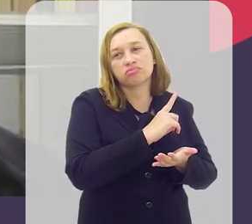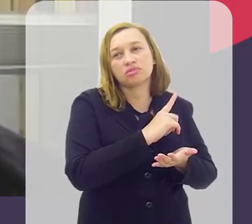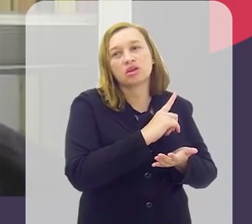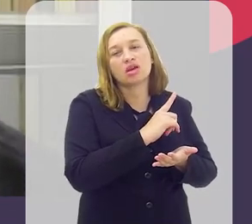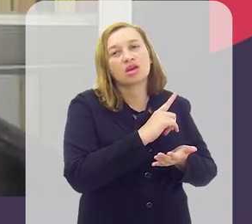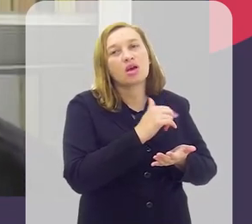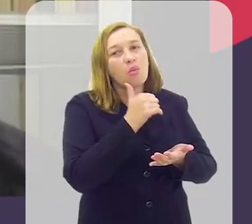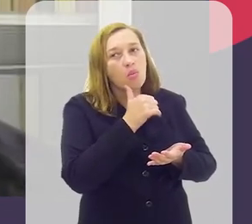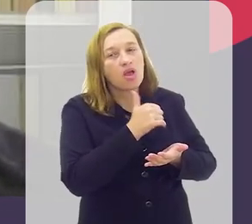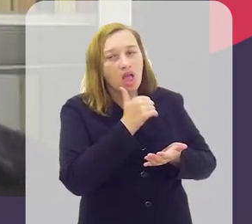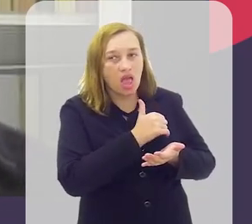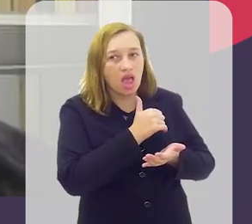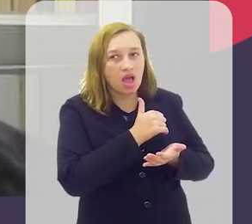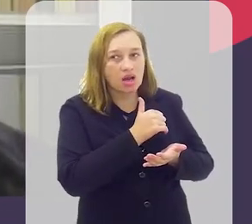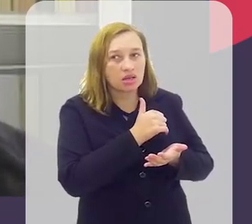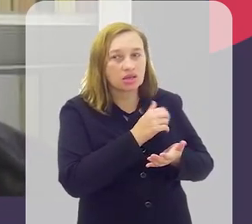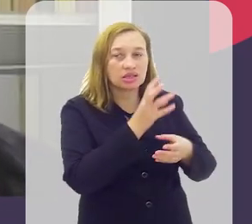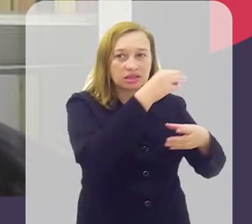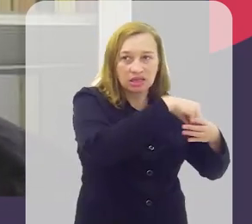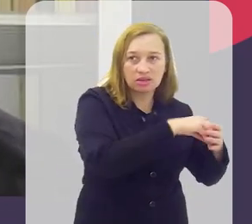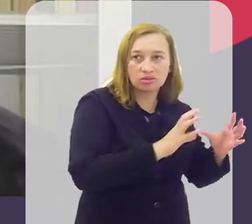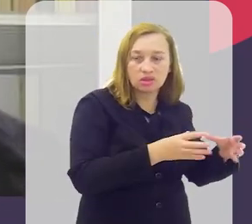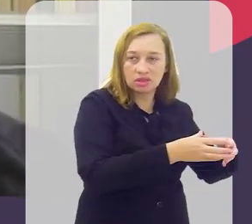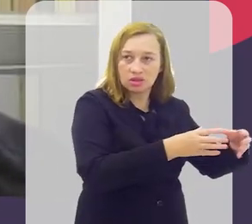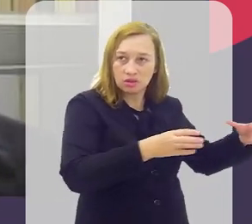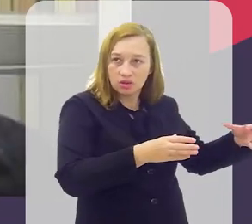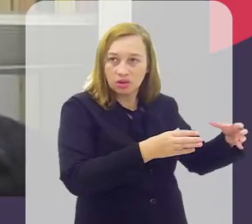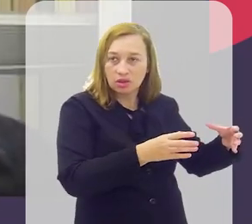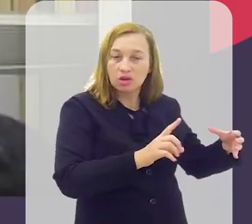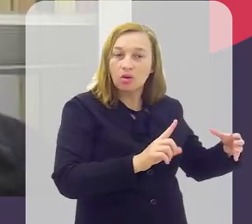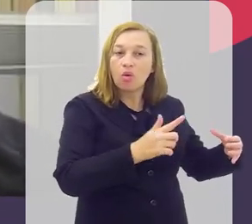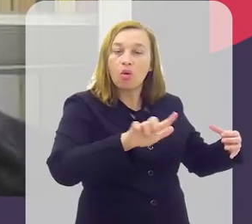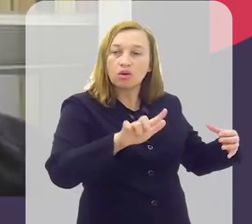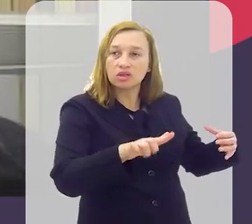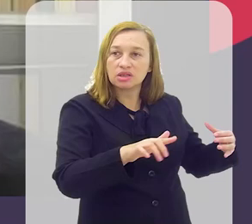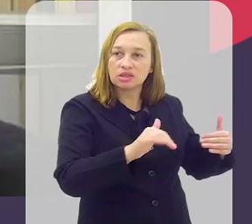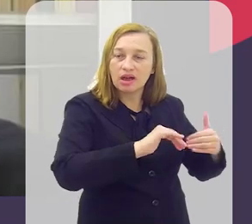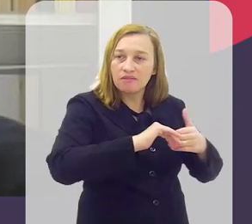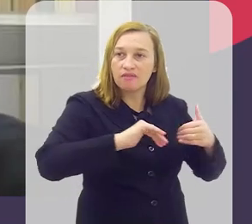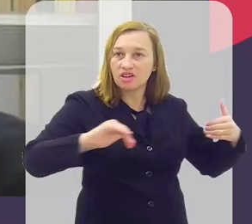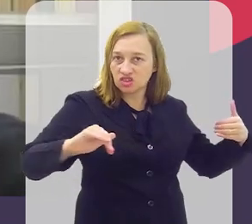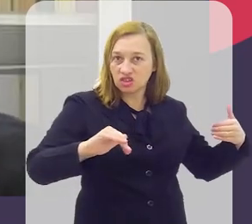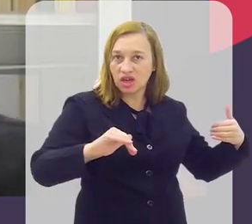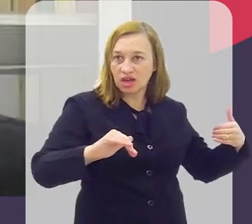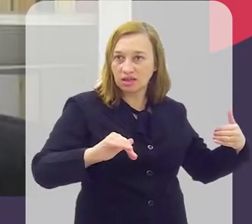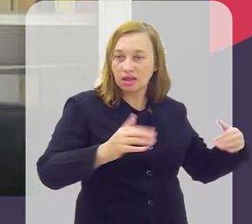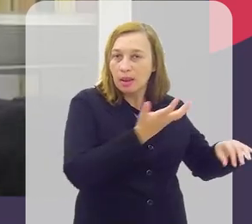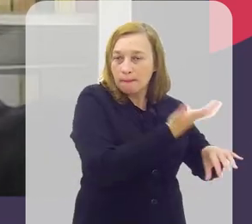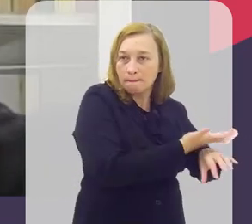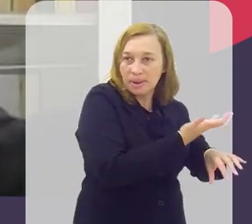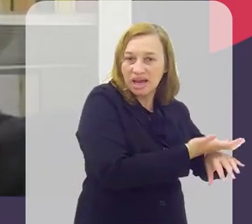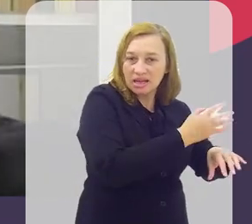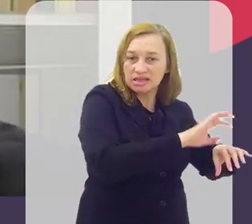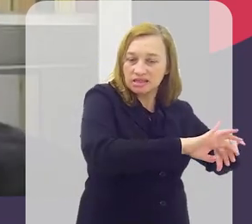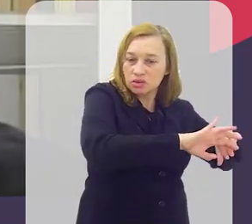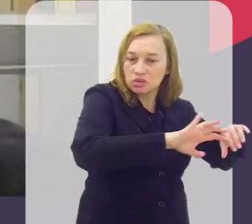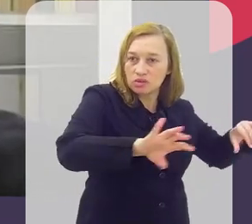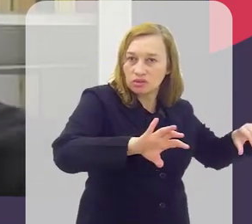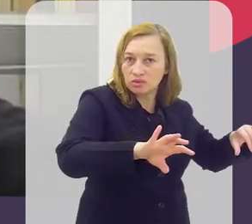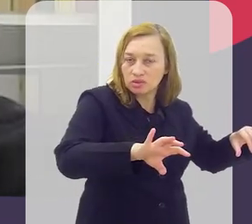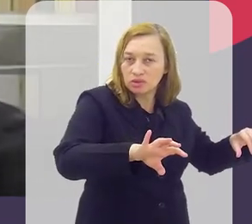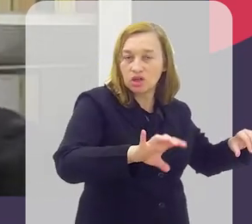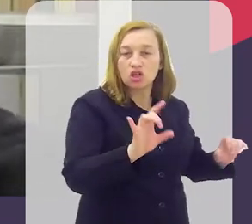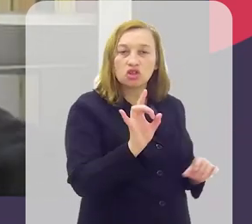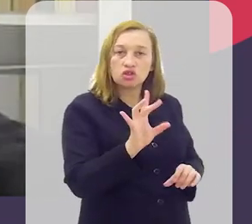dessas 10 mulheres, poucas estavam entre esse grupo maior, mas algumas outras estavam um pouquinho afastadas, numa mesma praça, mas sentadas sozinhas